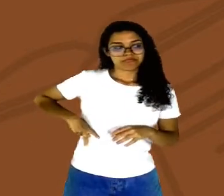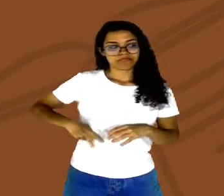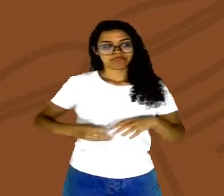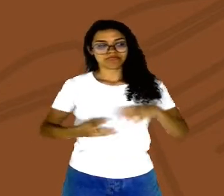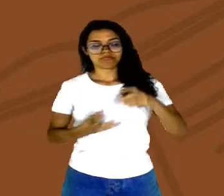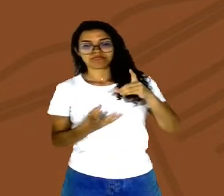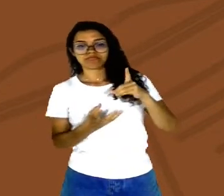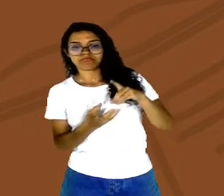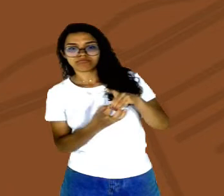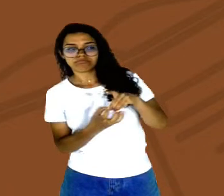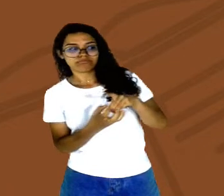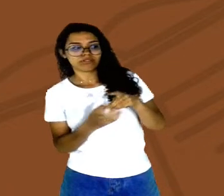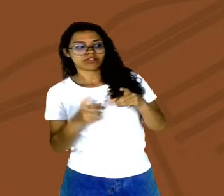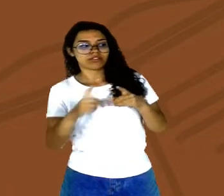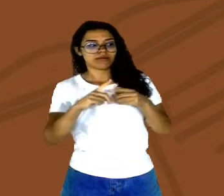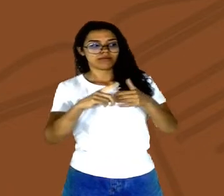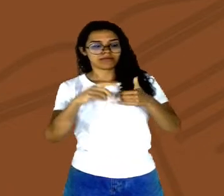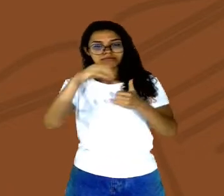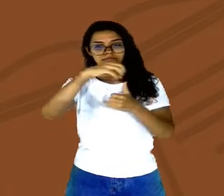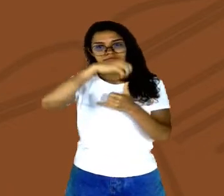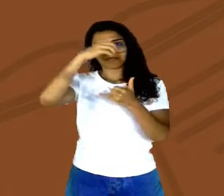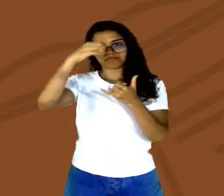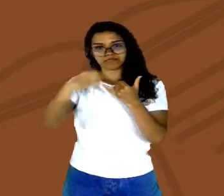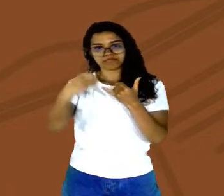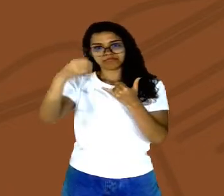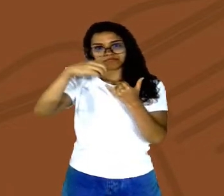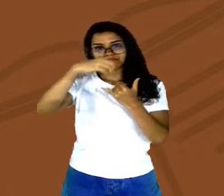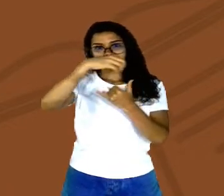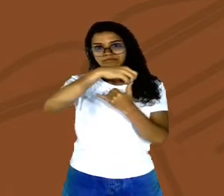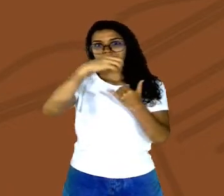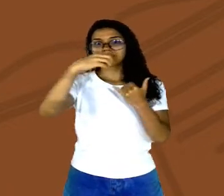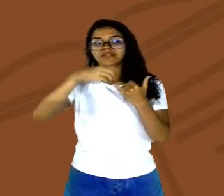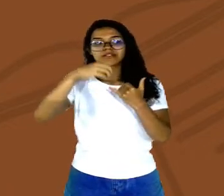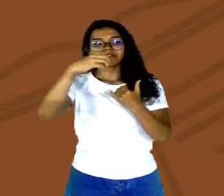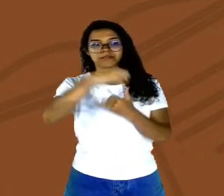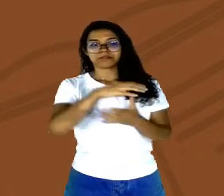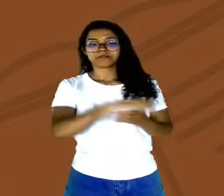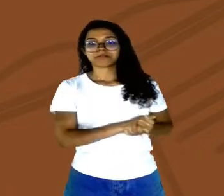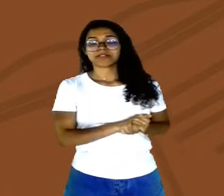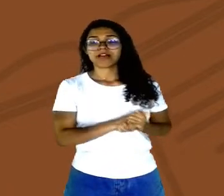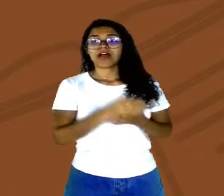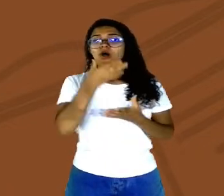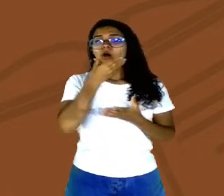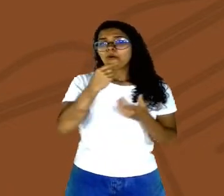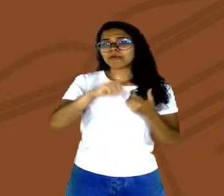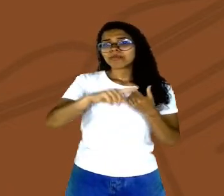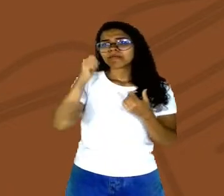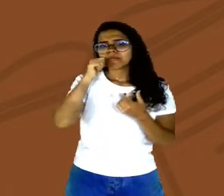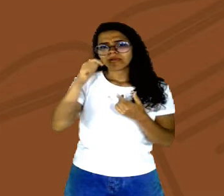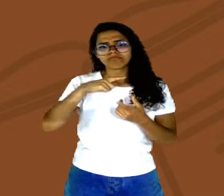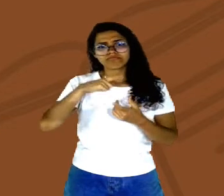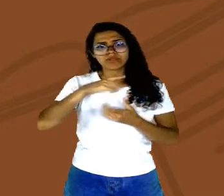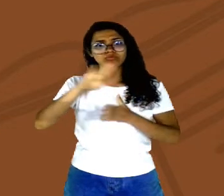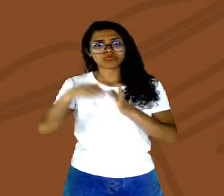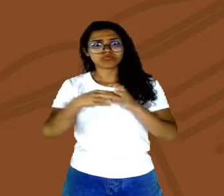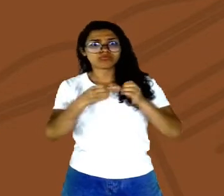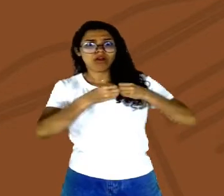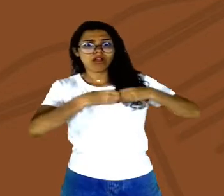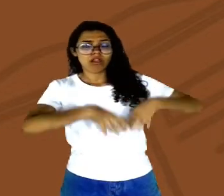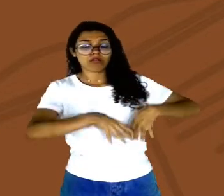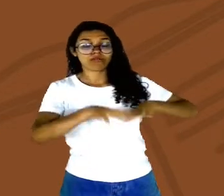ovário, tá certo? Tanto o homem quanto a mulher apresentam todas essas glândulas, porém, quando nós chamamos as